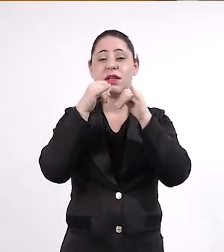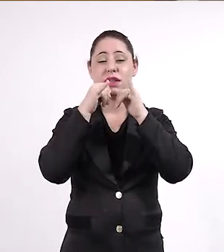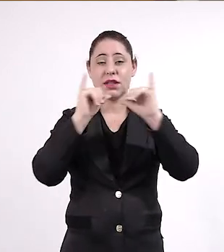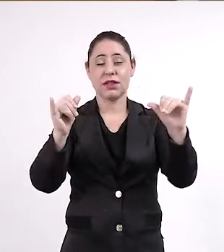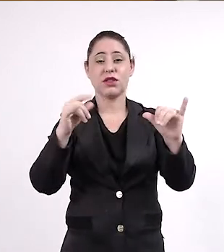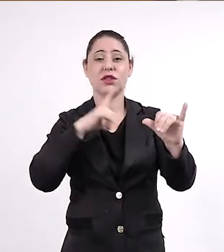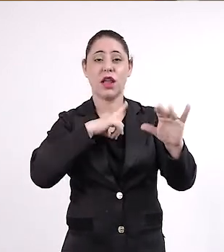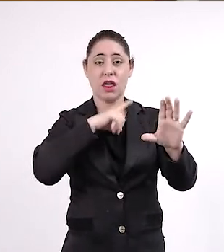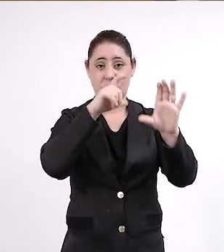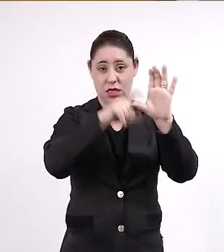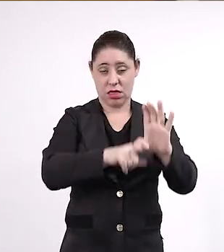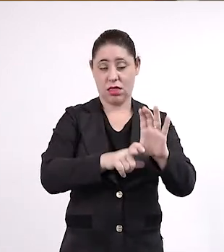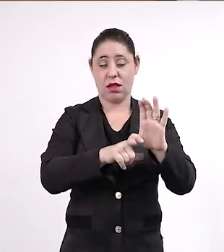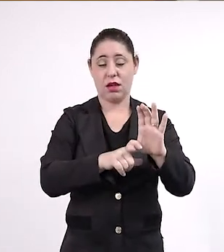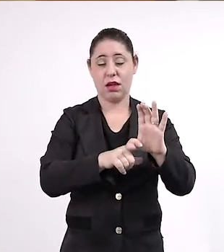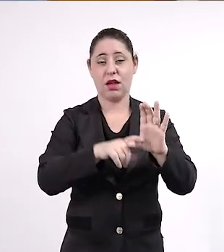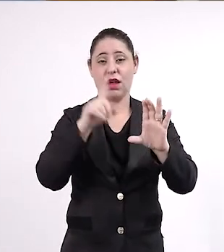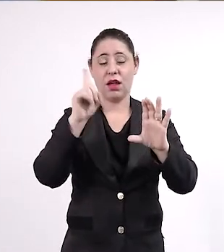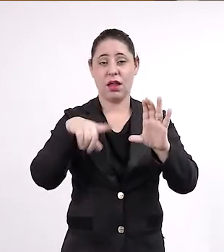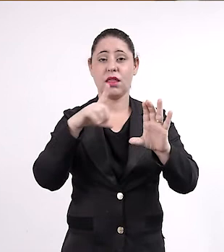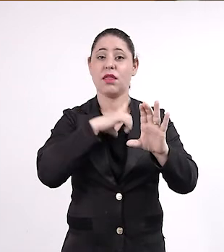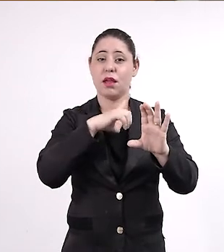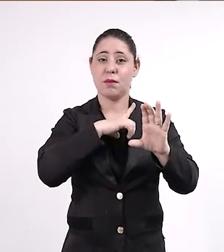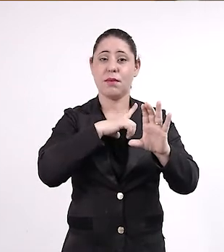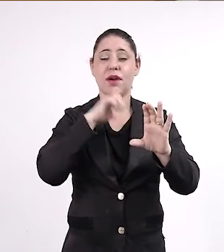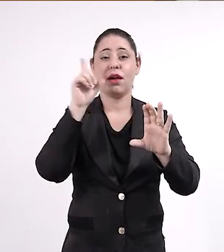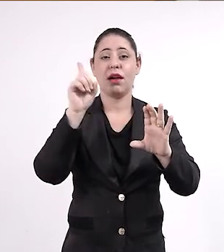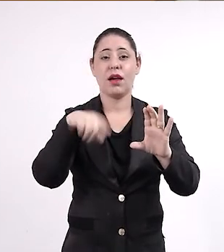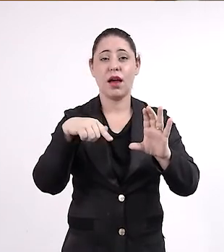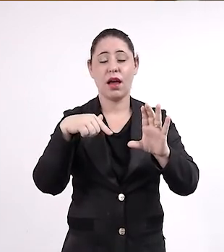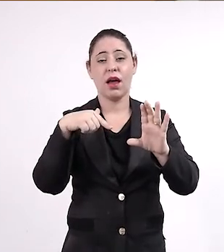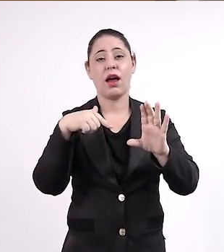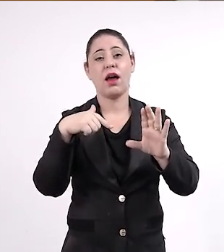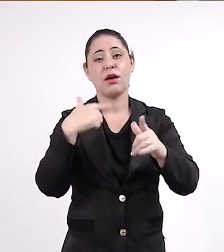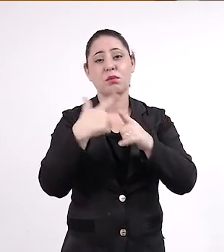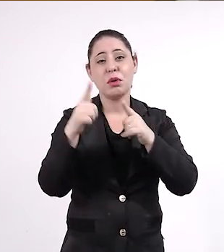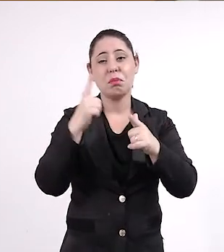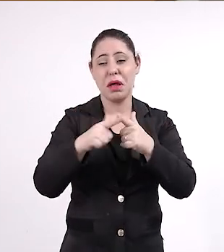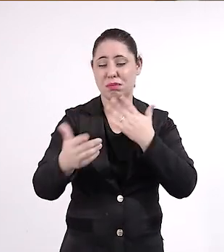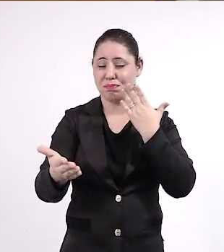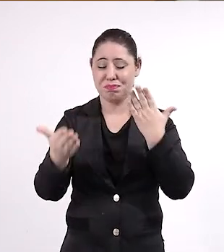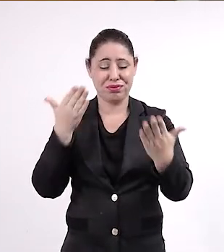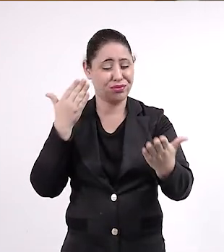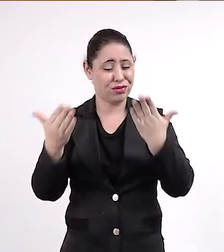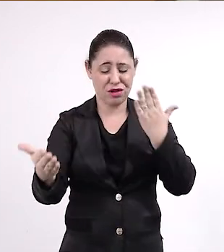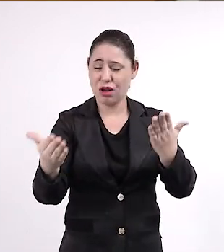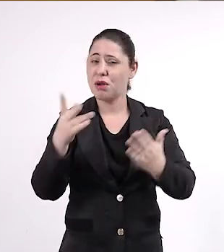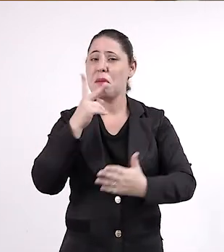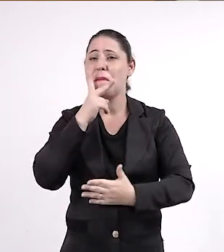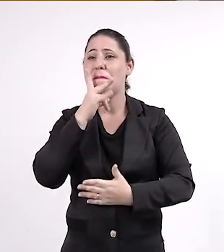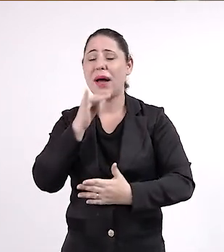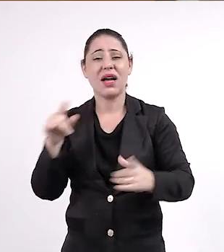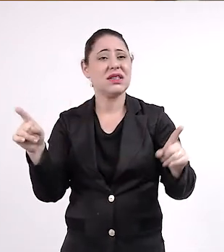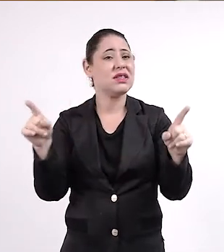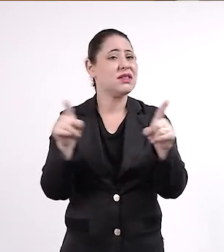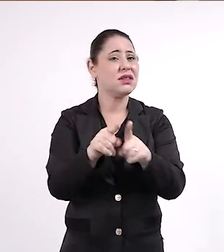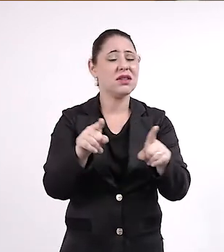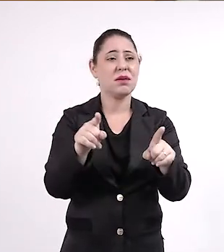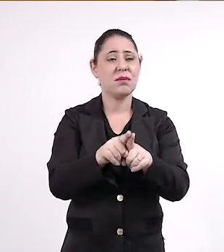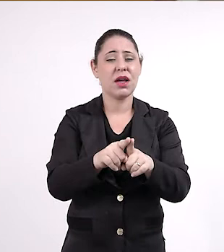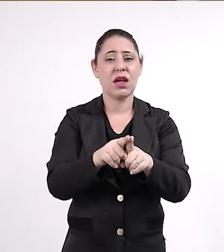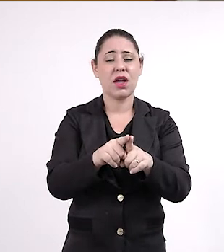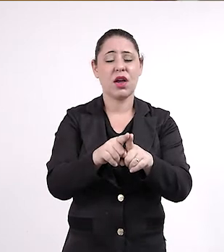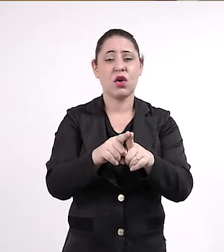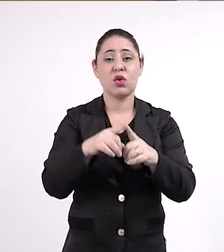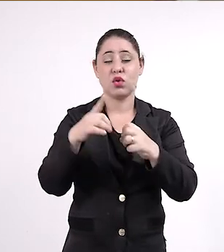elétrica, gasto da energia física e emocional e psicológica desses pais, né? O